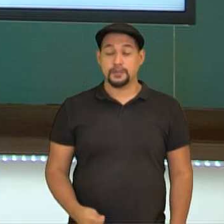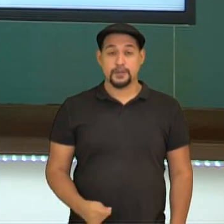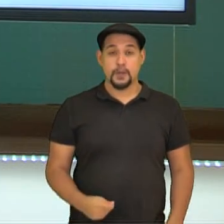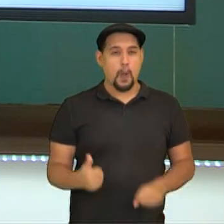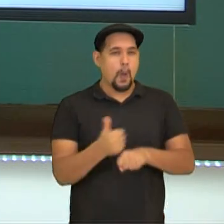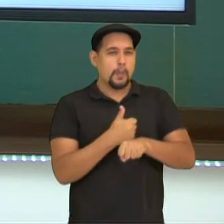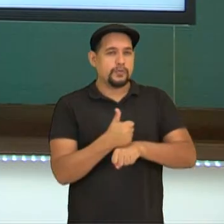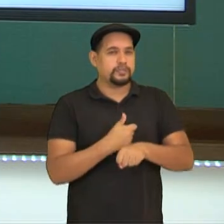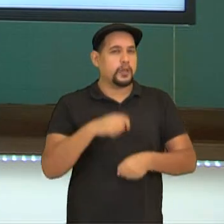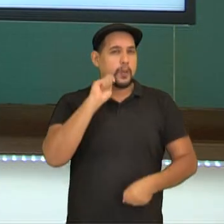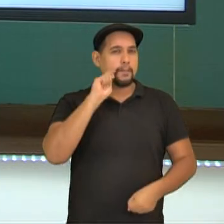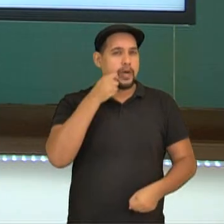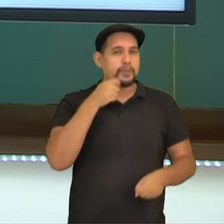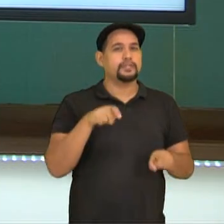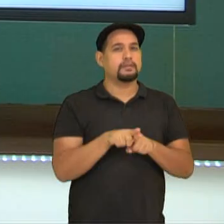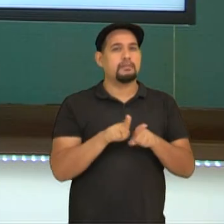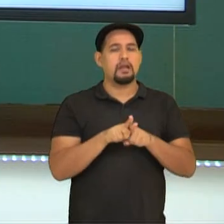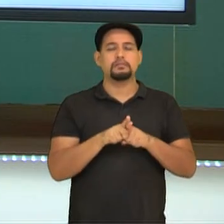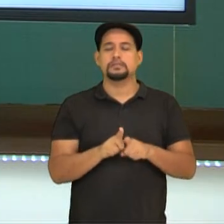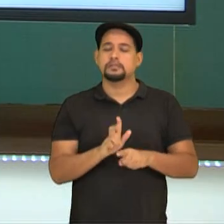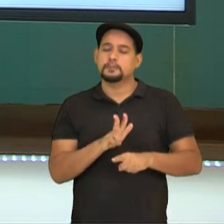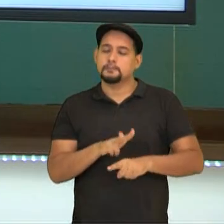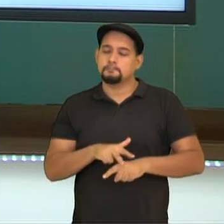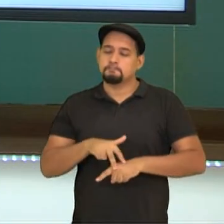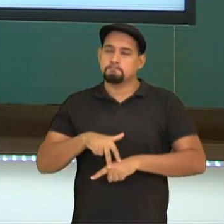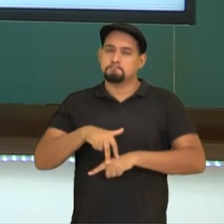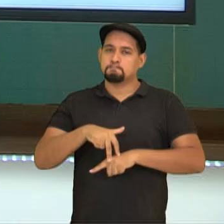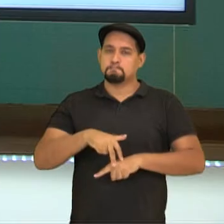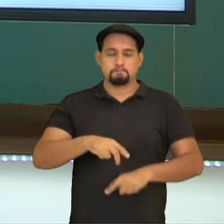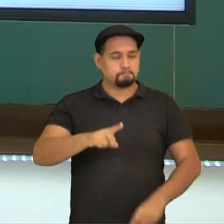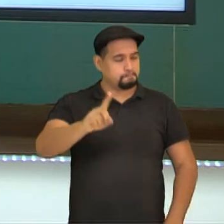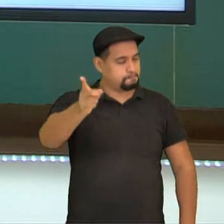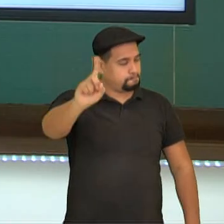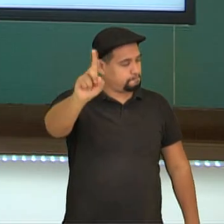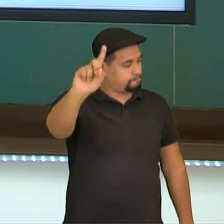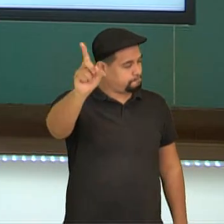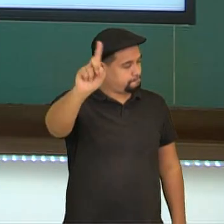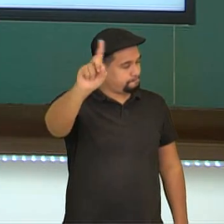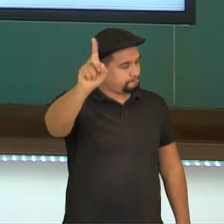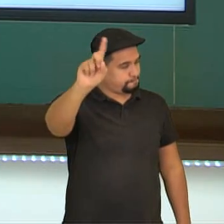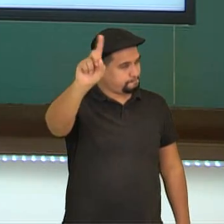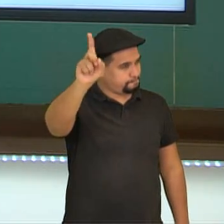padeiro levanta devagarinho e fala,